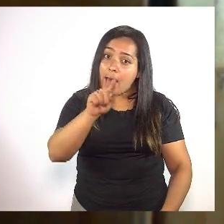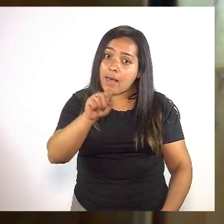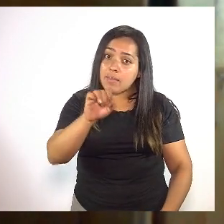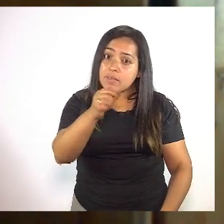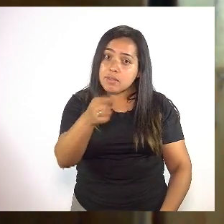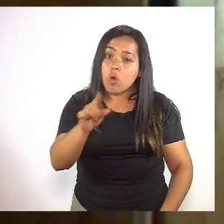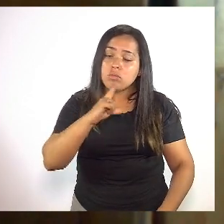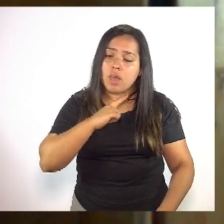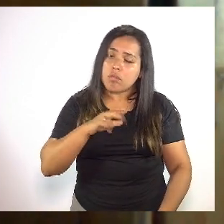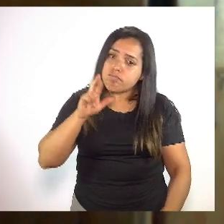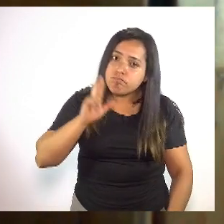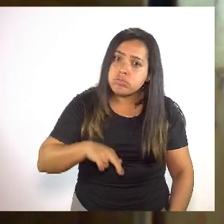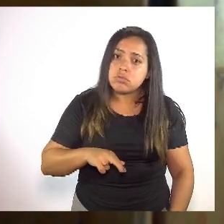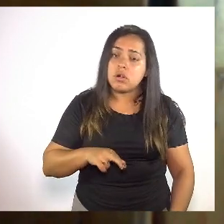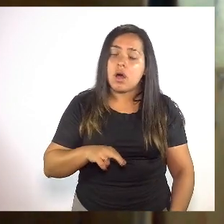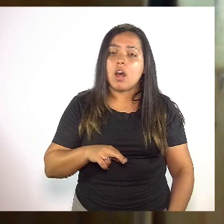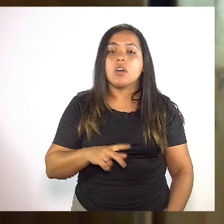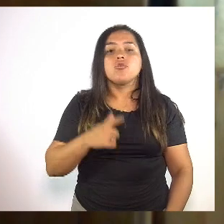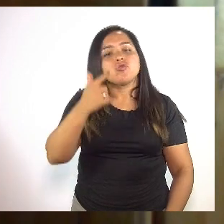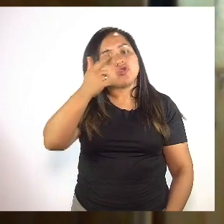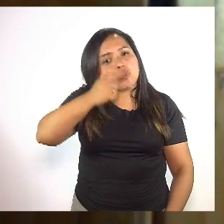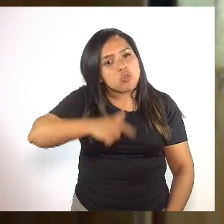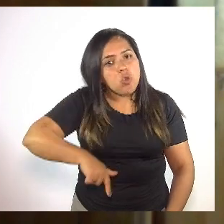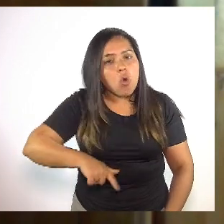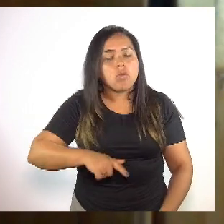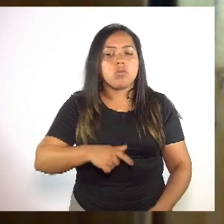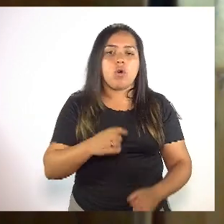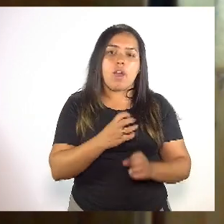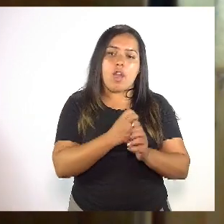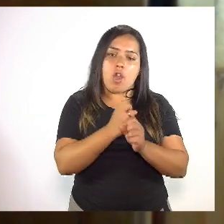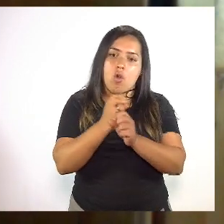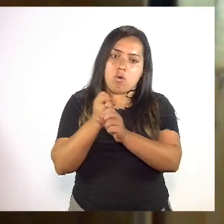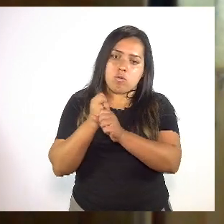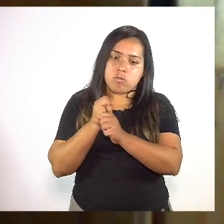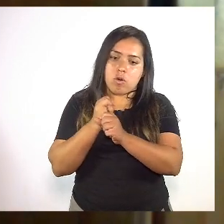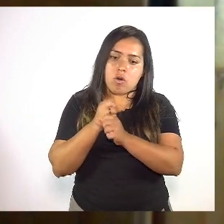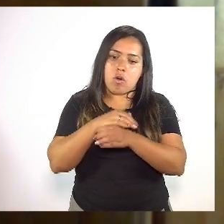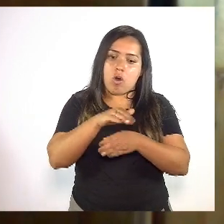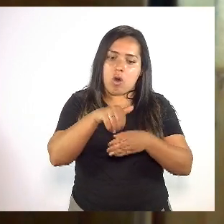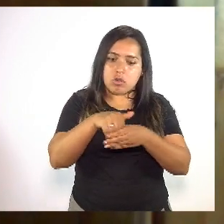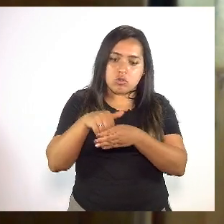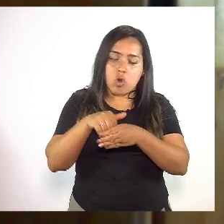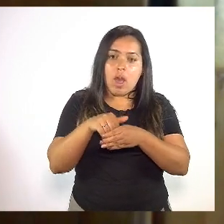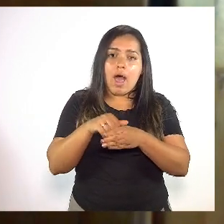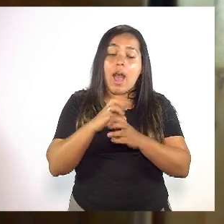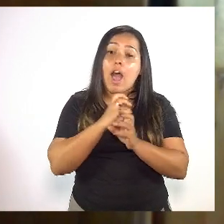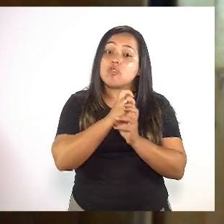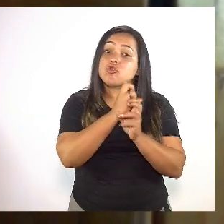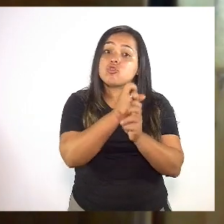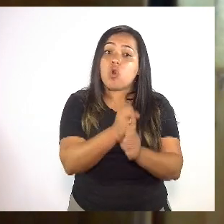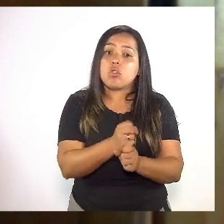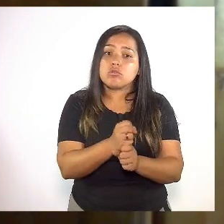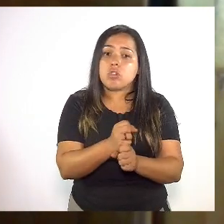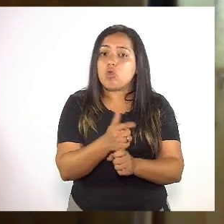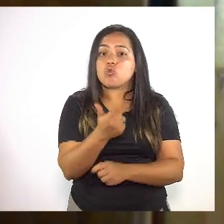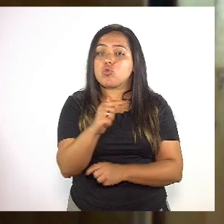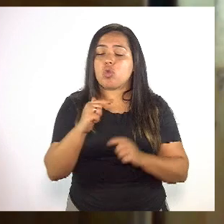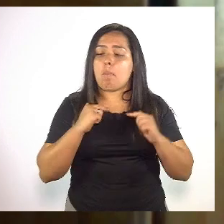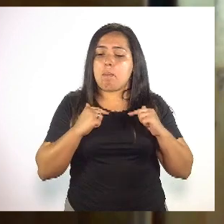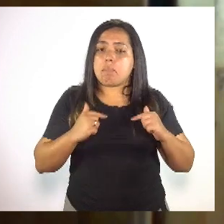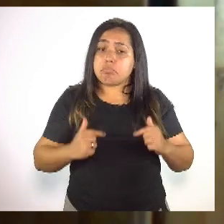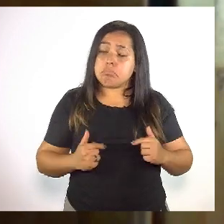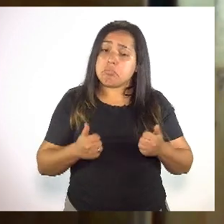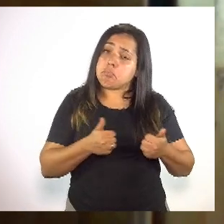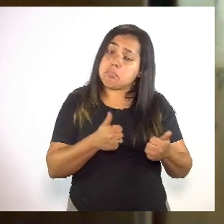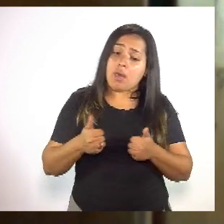em relação às contas do Executivo, sem nenhuma dose de passionalidade,